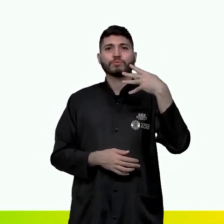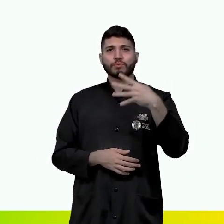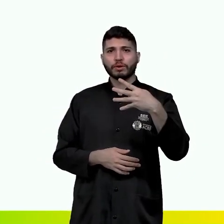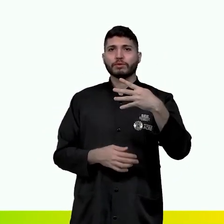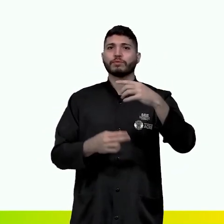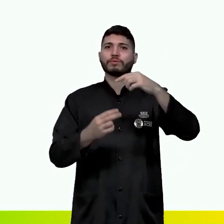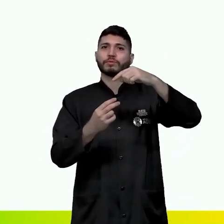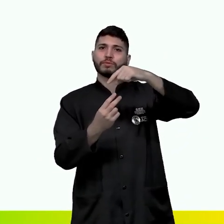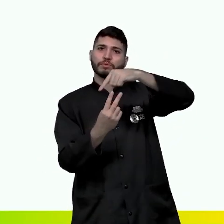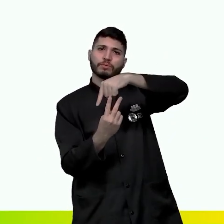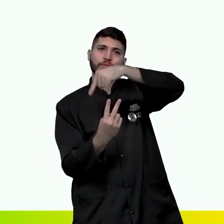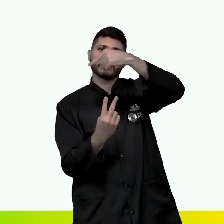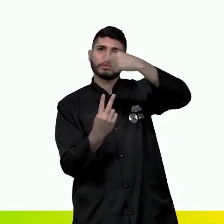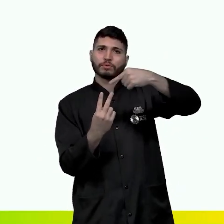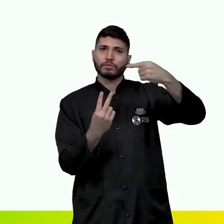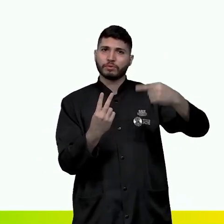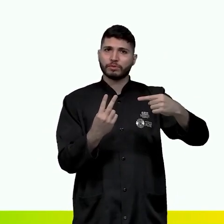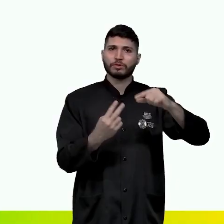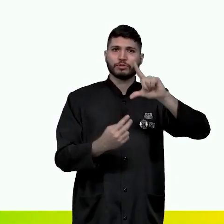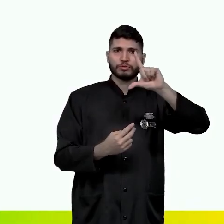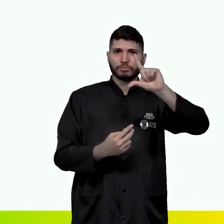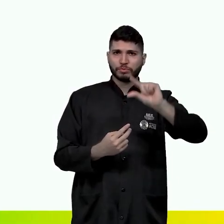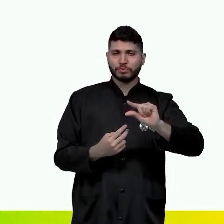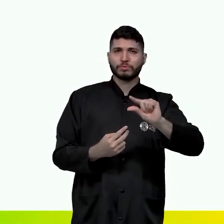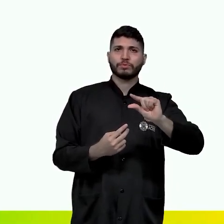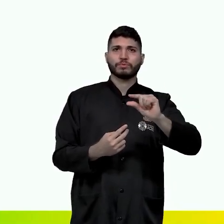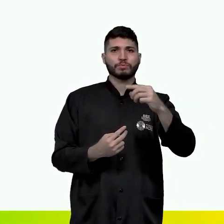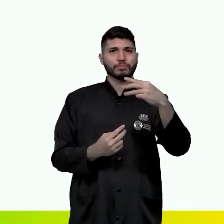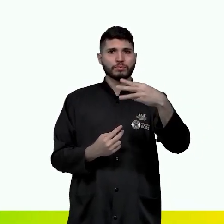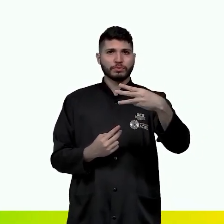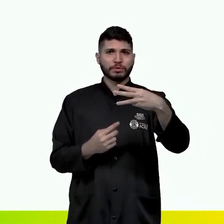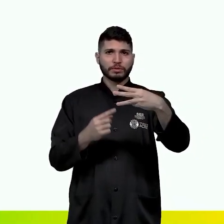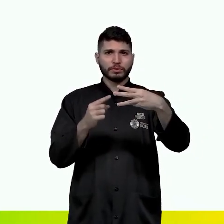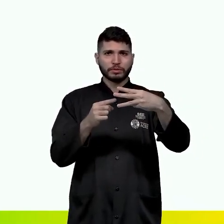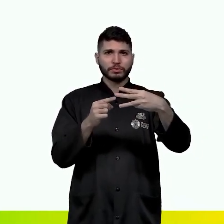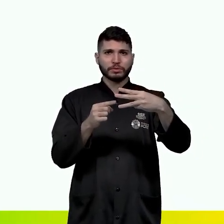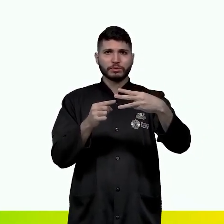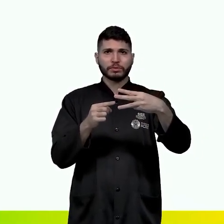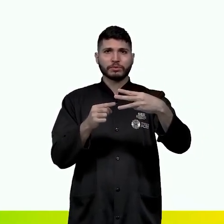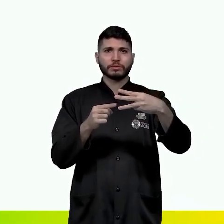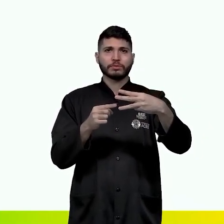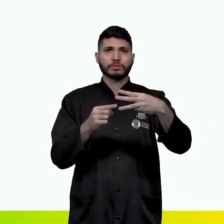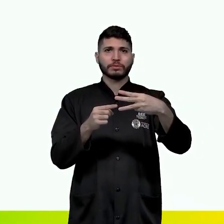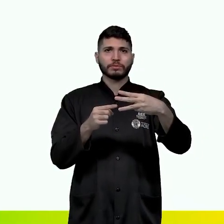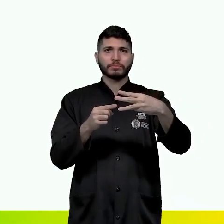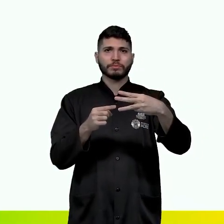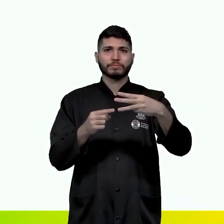4π, e diminui uma unidade desse 3 aqui, 4πr ao quadrado.